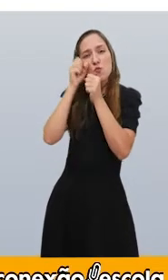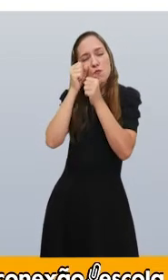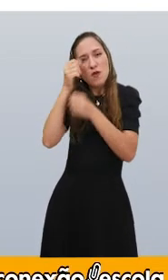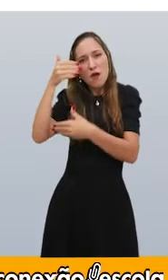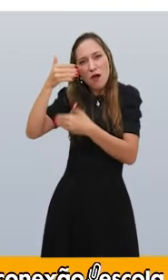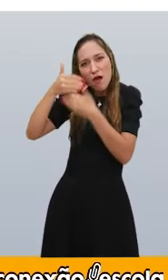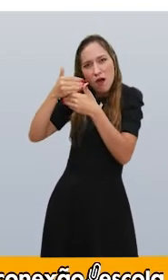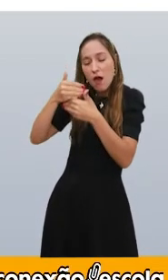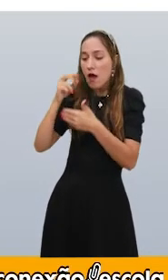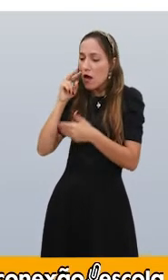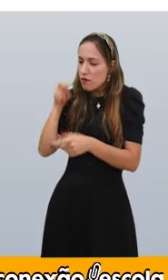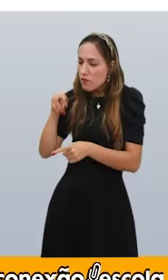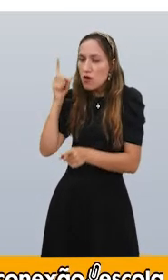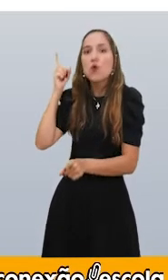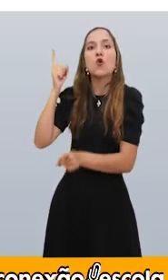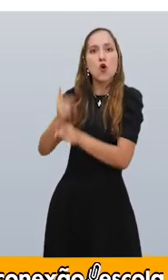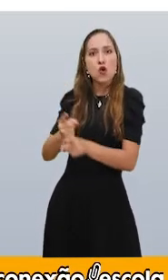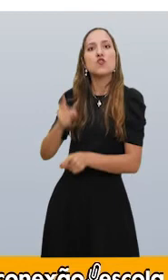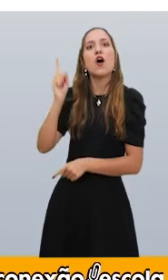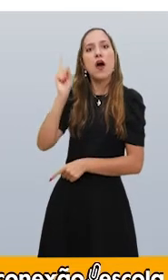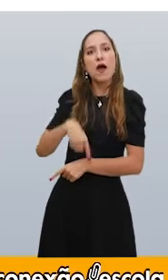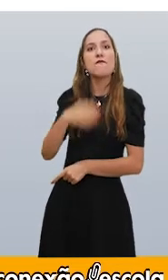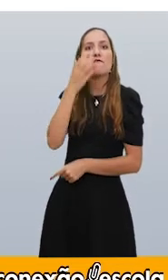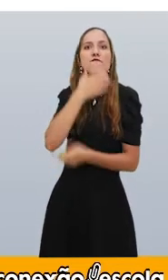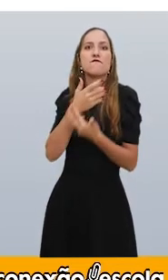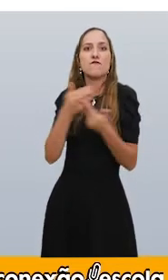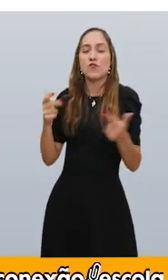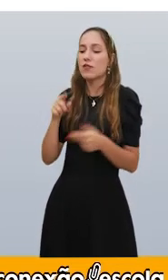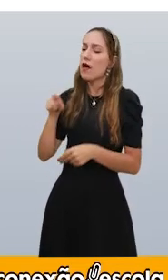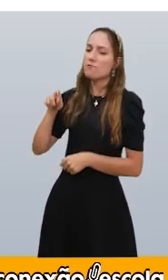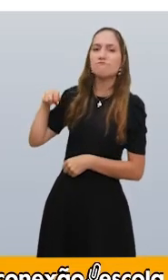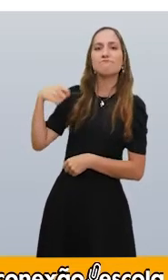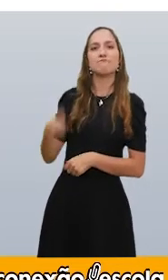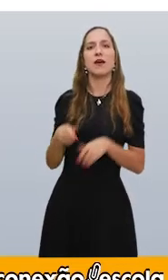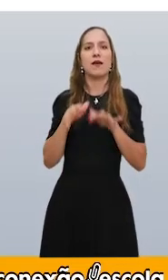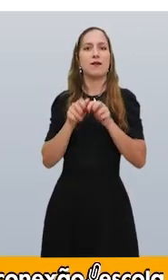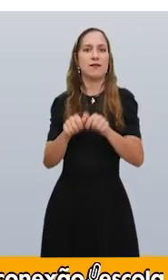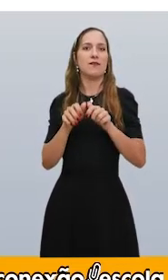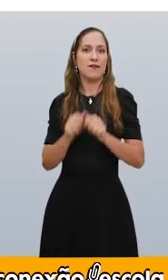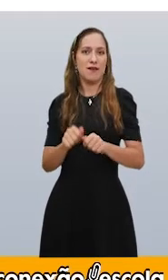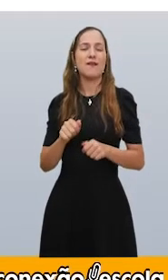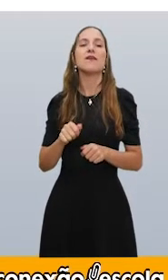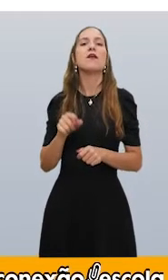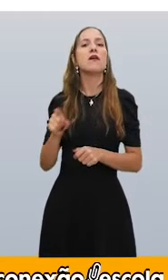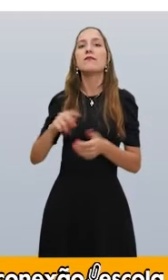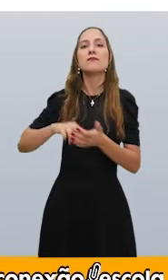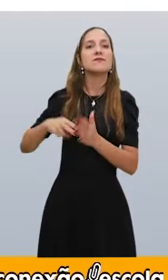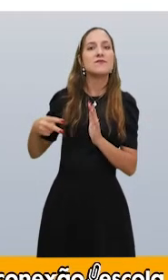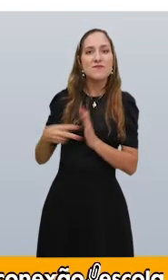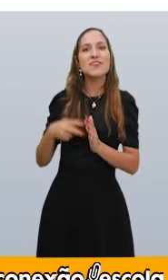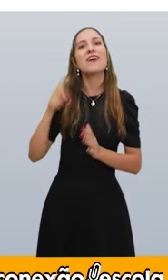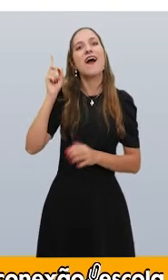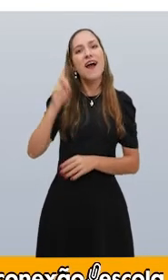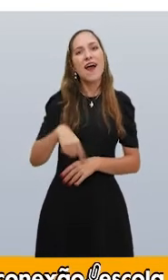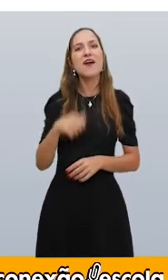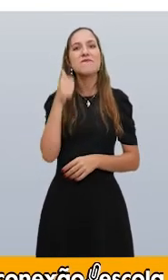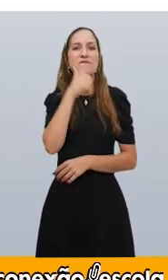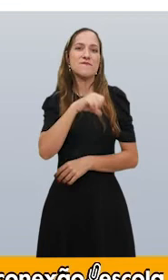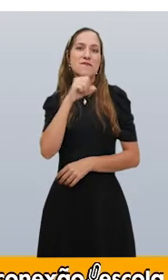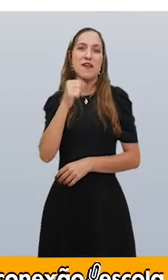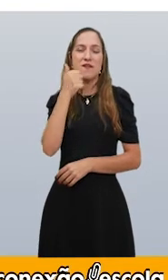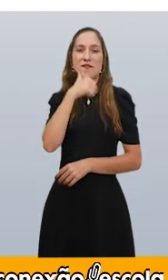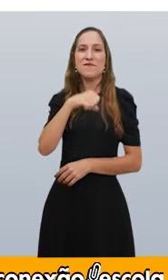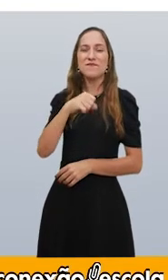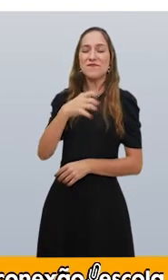sua filha havia dormido e resolveu chamá-la de açaí, que significa